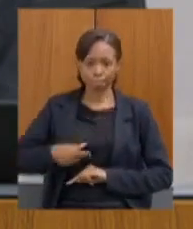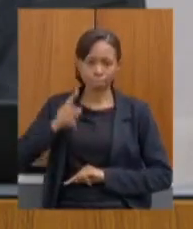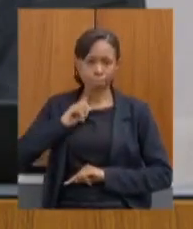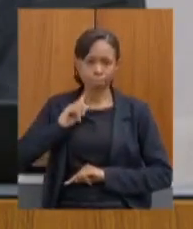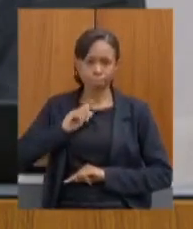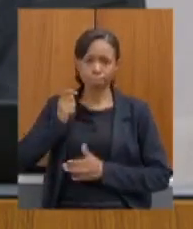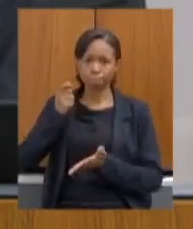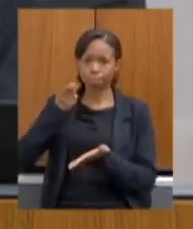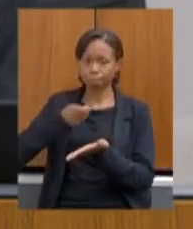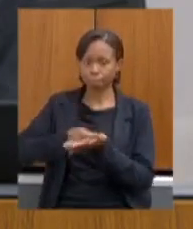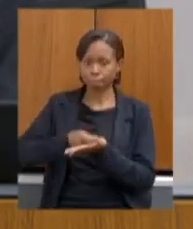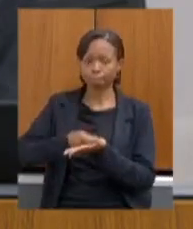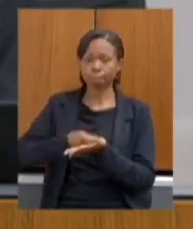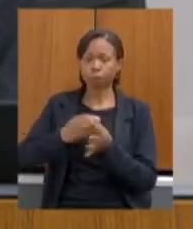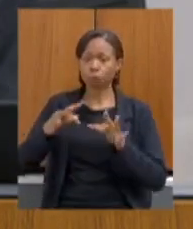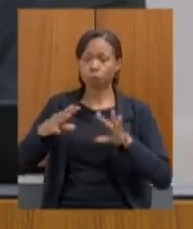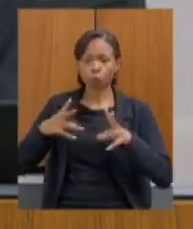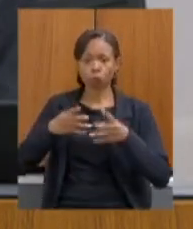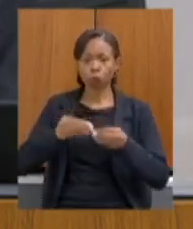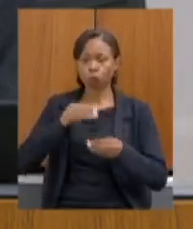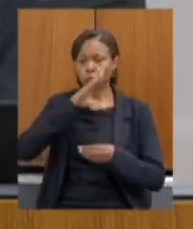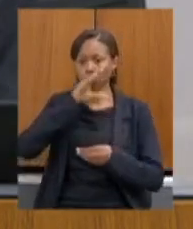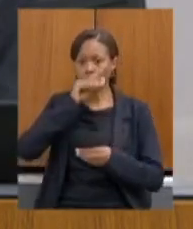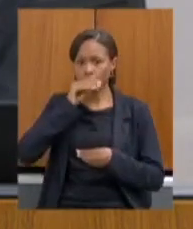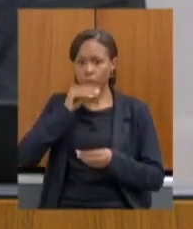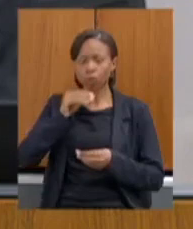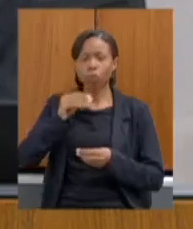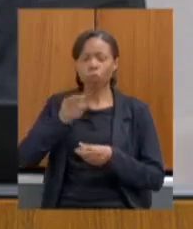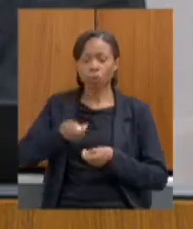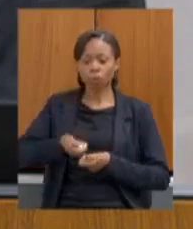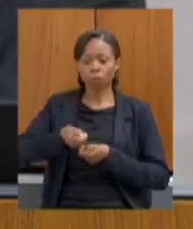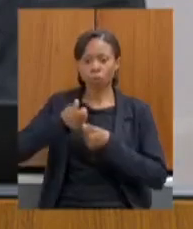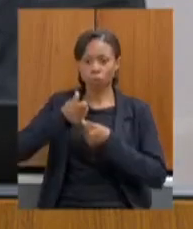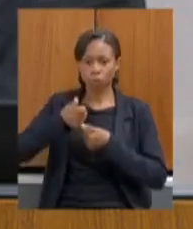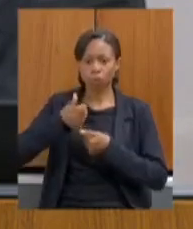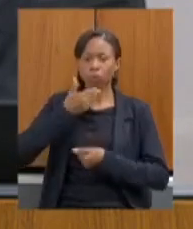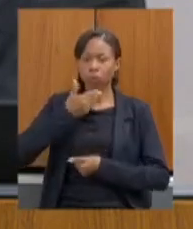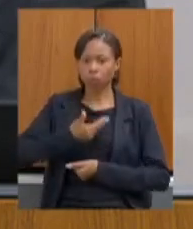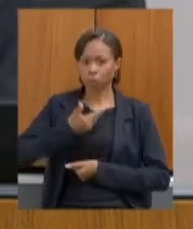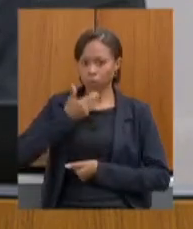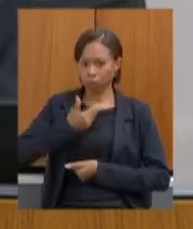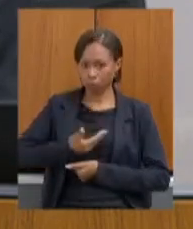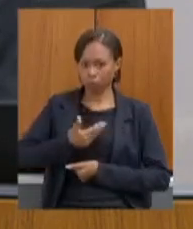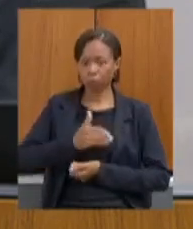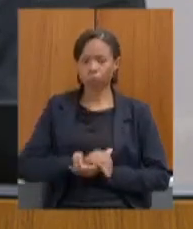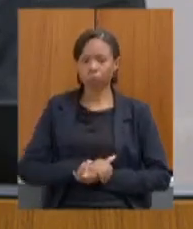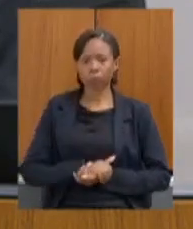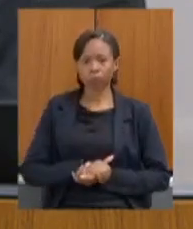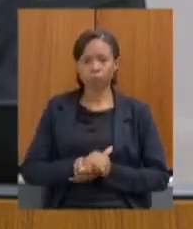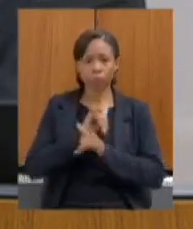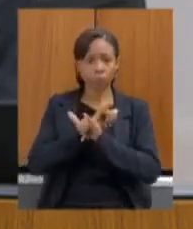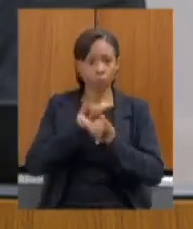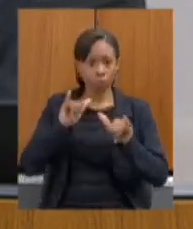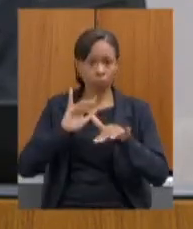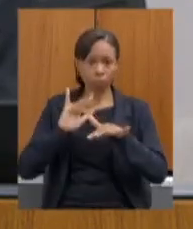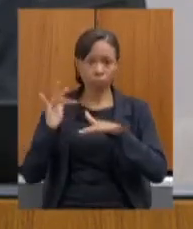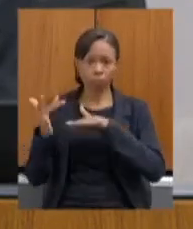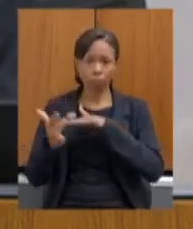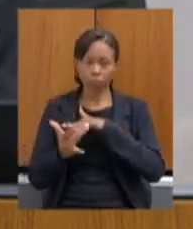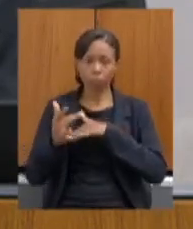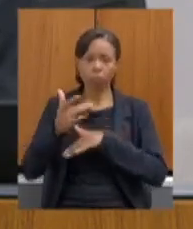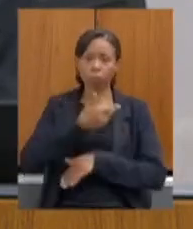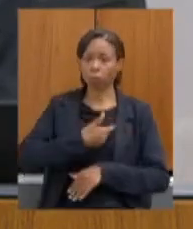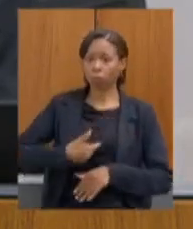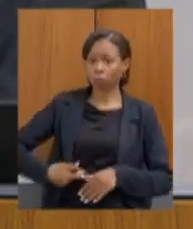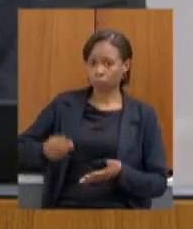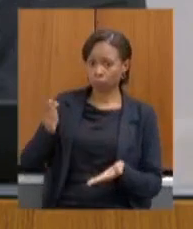aos servidores públicos, civil, militar e devido à gratificação natalina. Conforme publicado em suas redes sociais, o governador do Estado